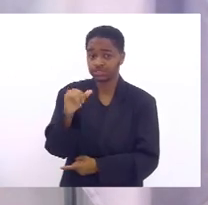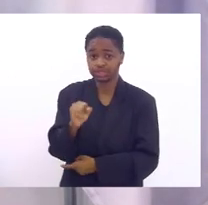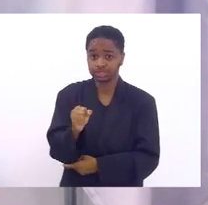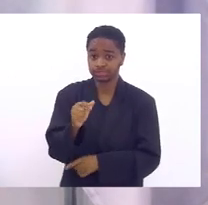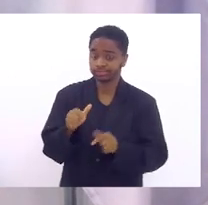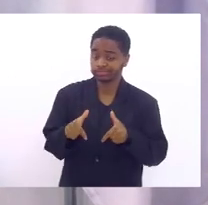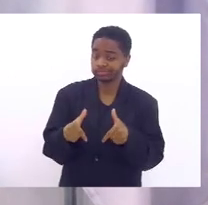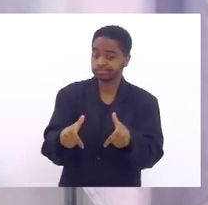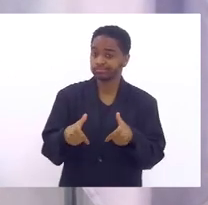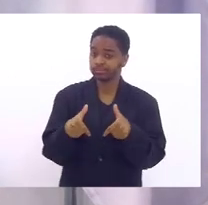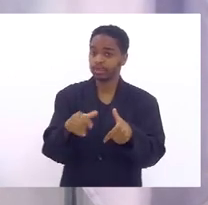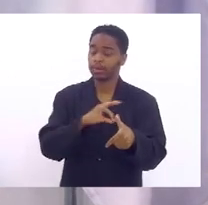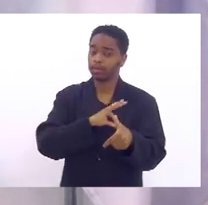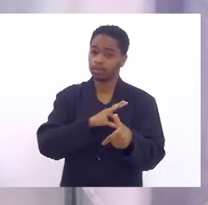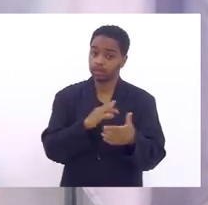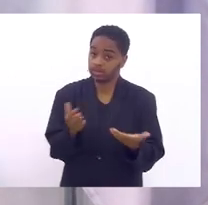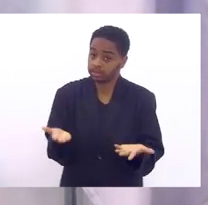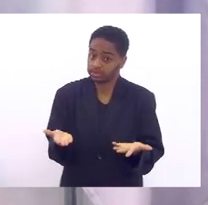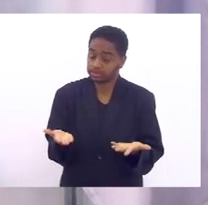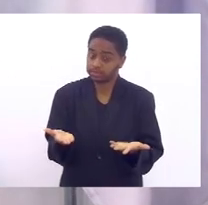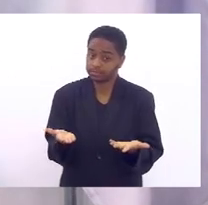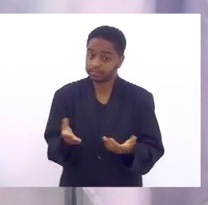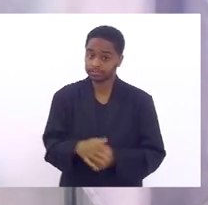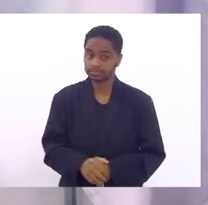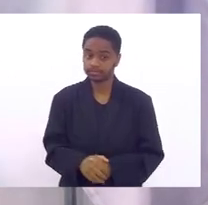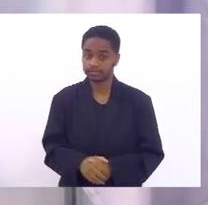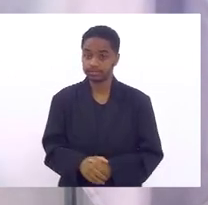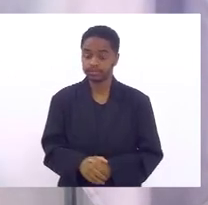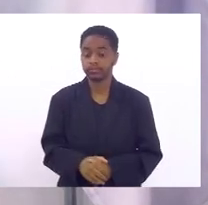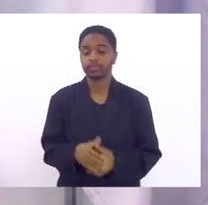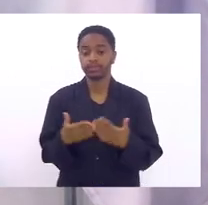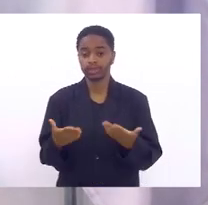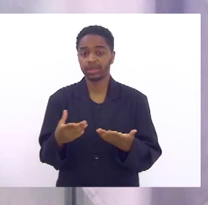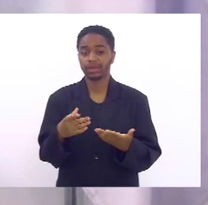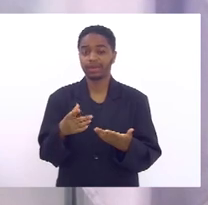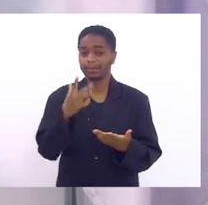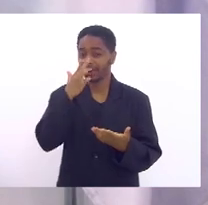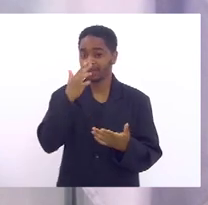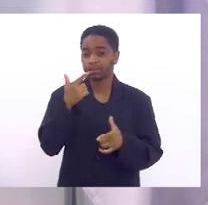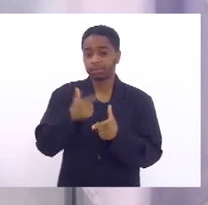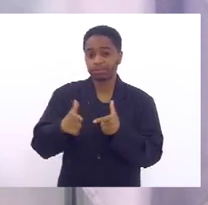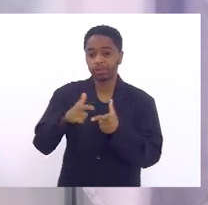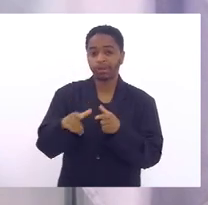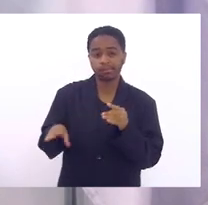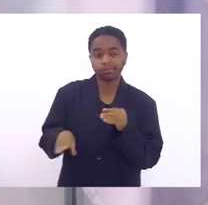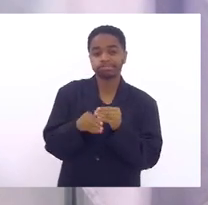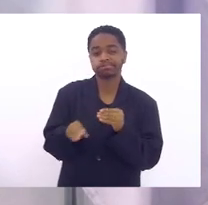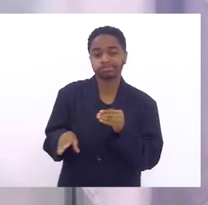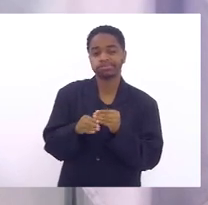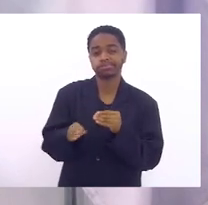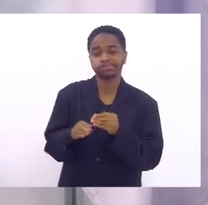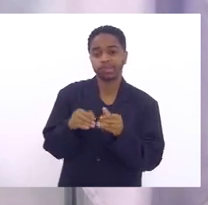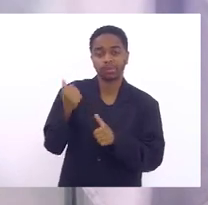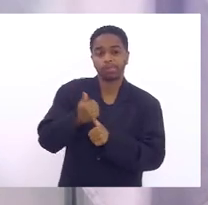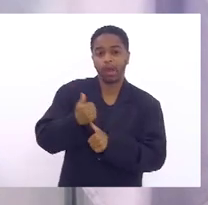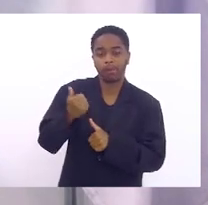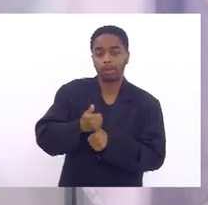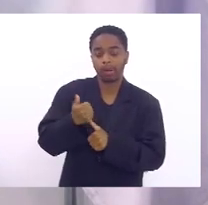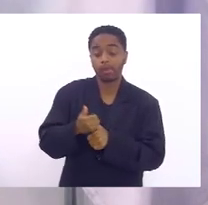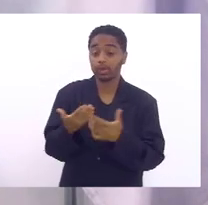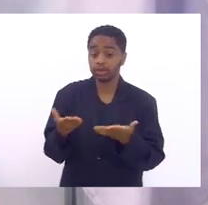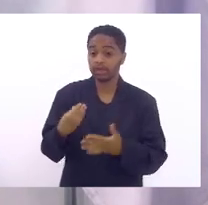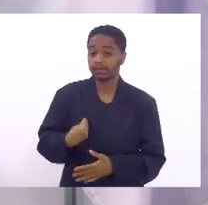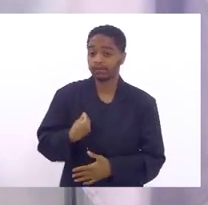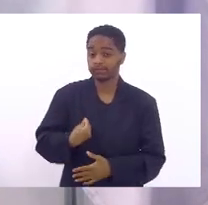operações policiais então Eh vira uma uma bola de neve um impacto na vida dessas mulheres e é